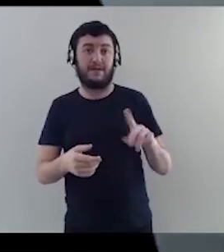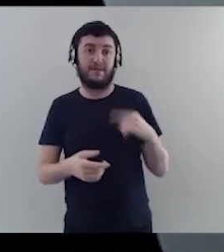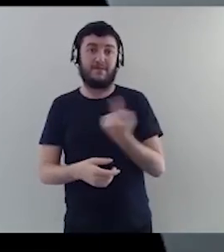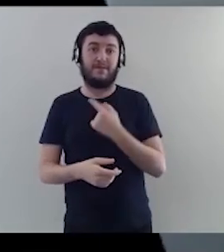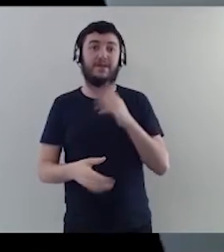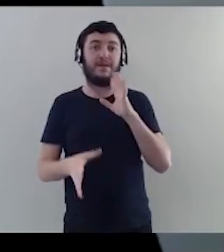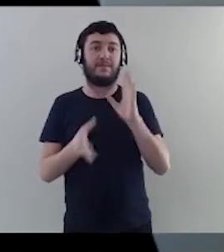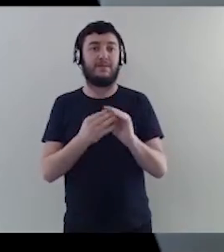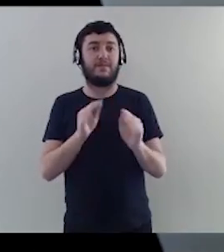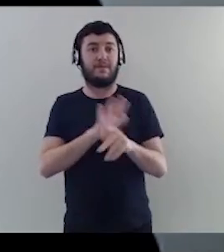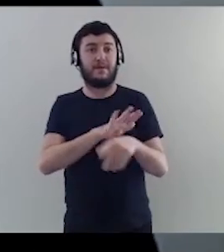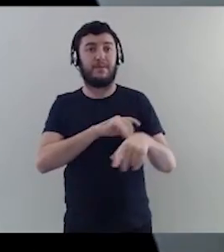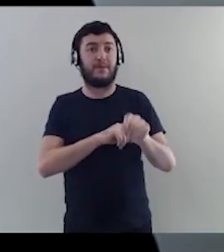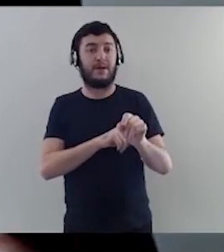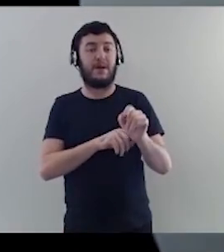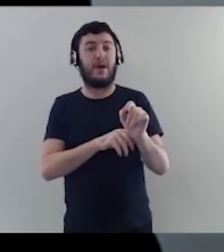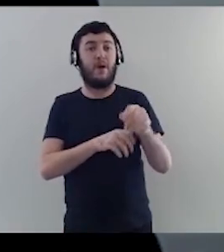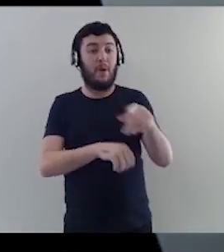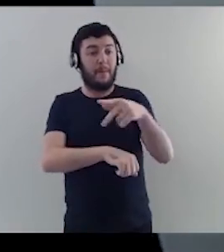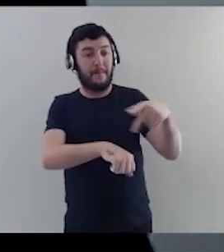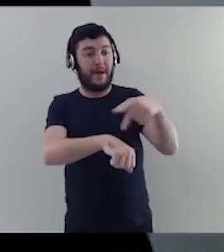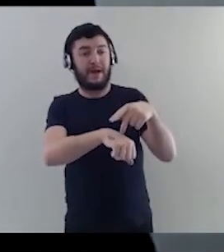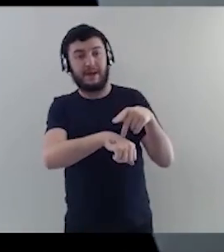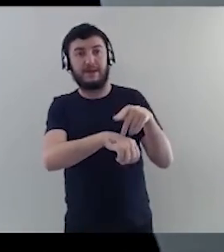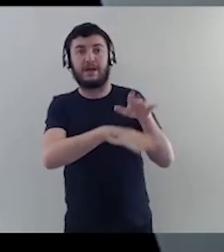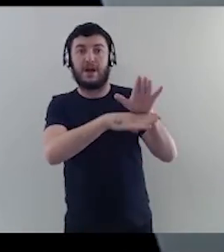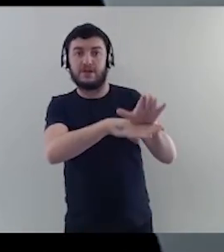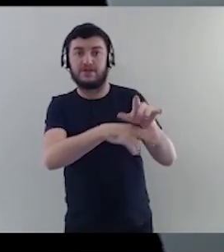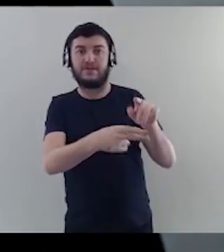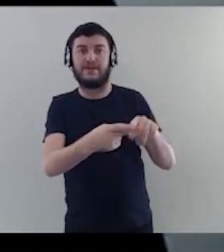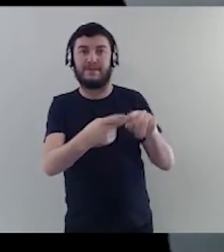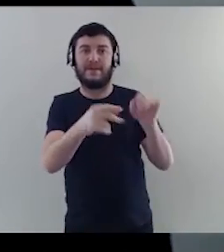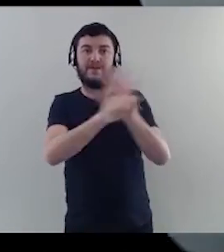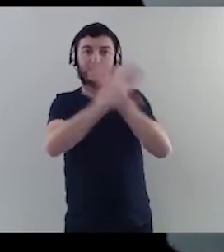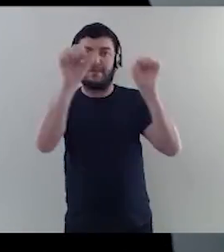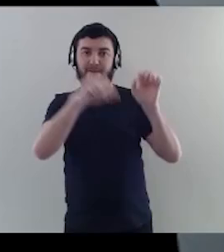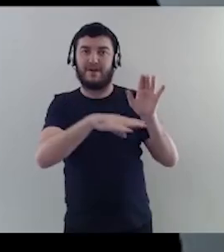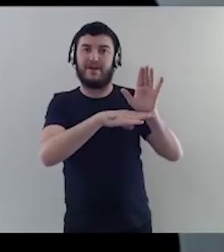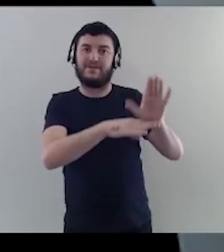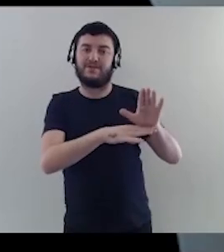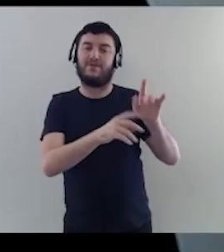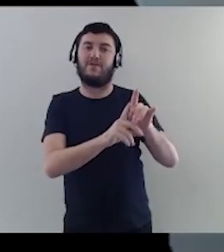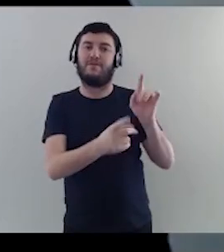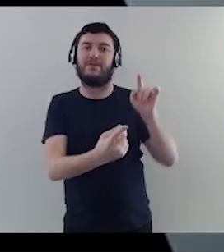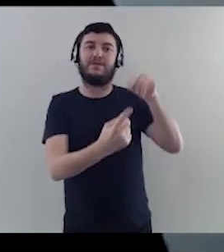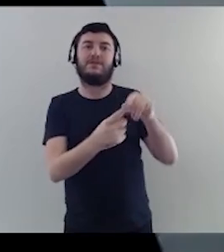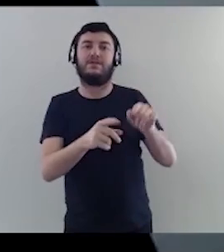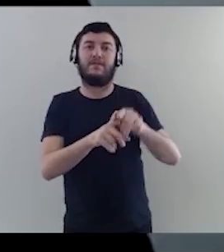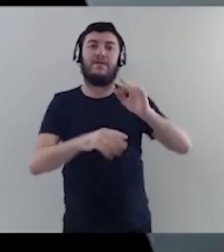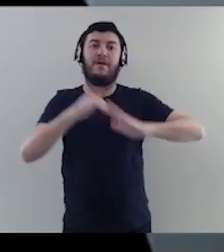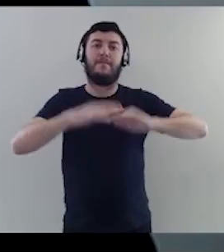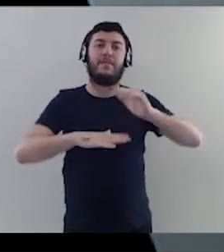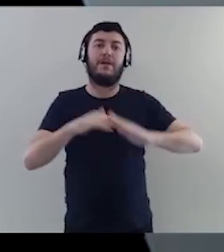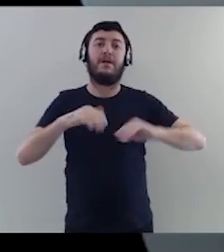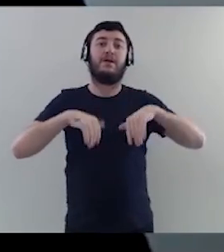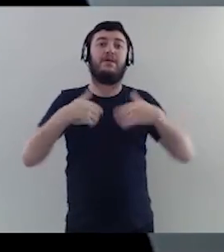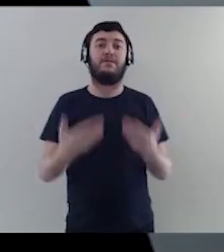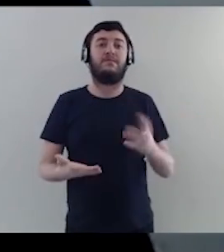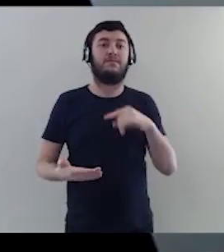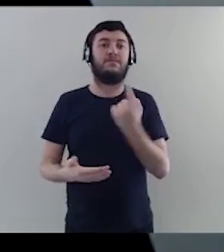Tribunal alimentou a ideia de que existe um critério de decisão que vai ser aplicado em casos análogos, e, portanto,